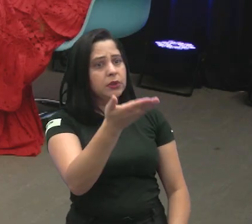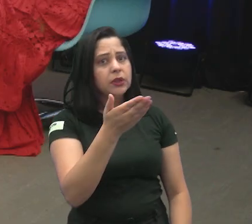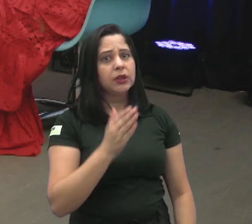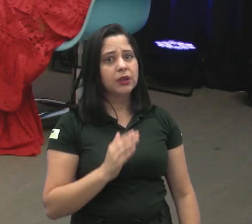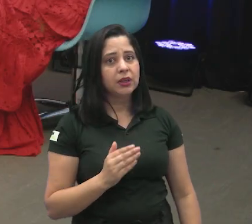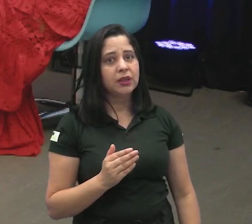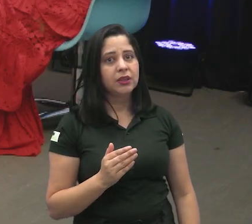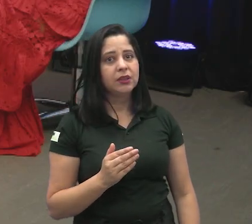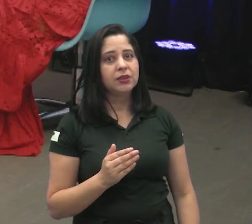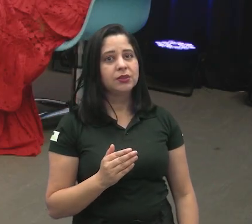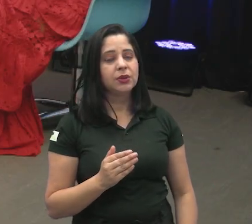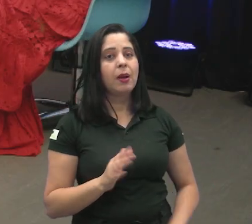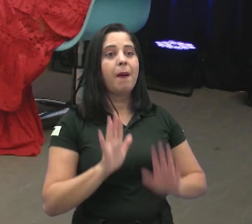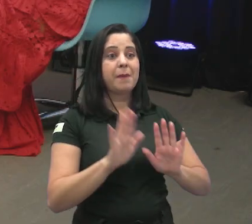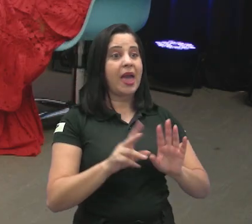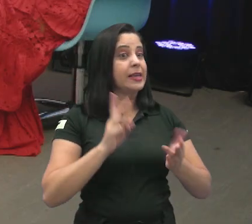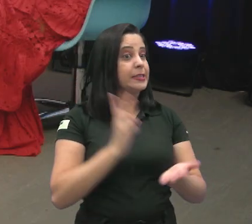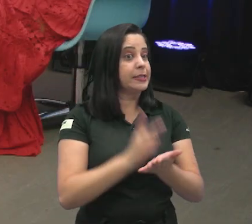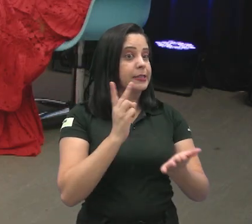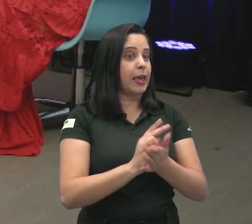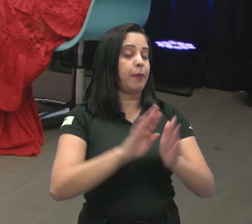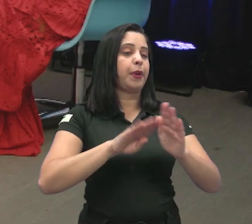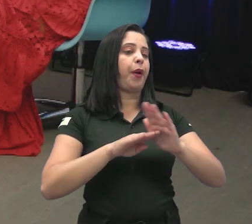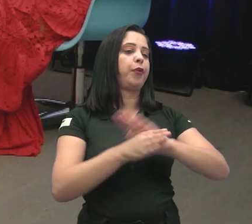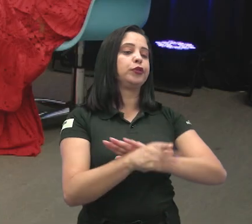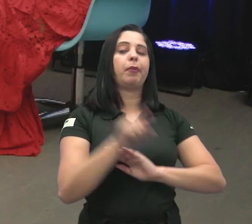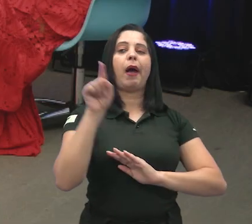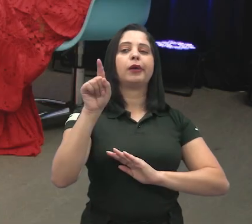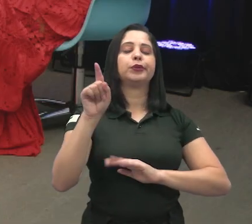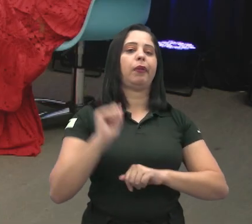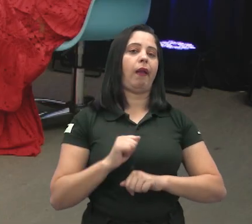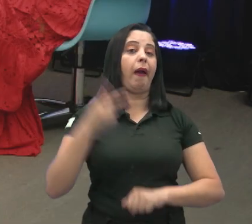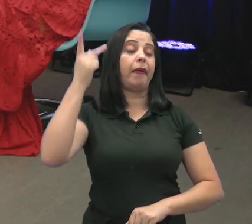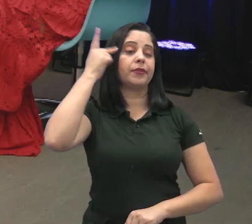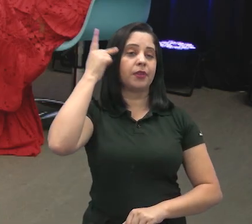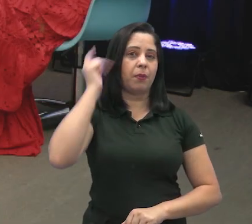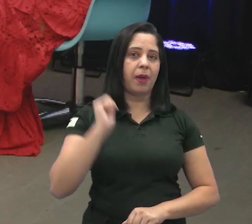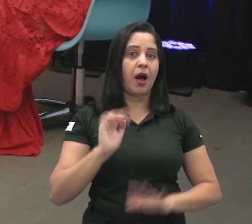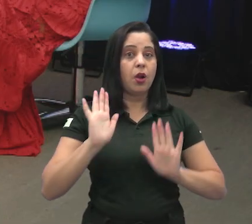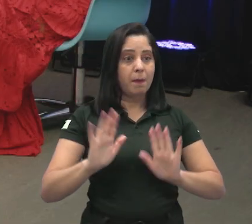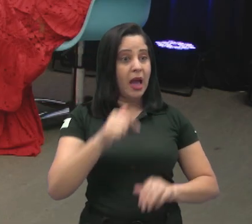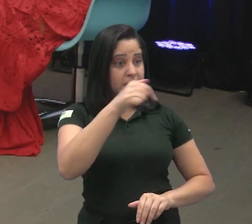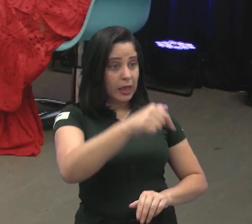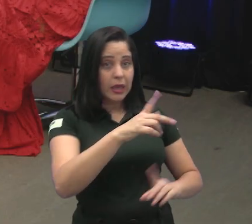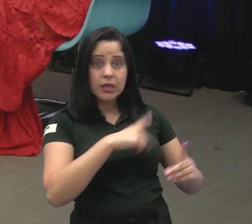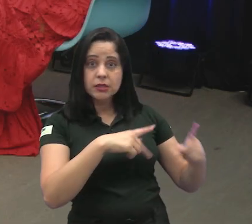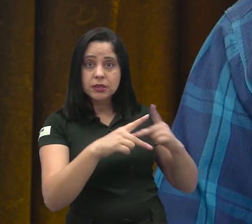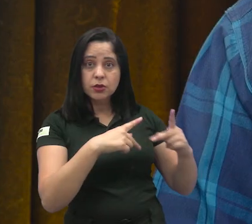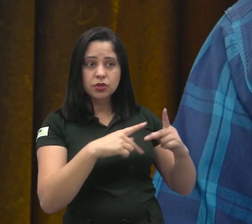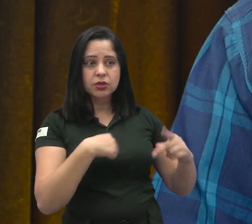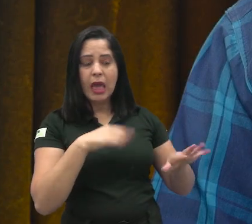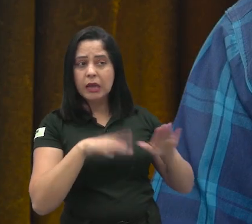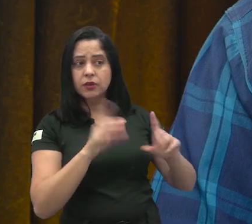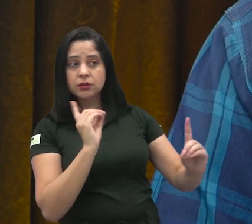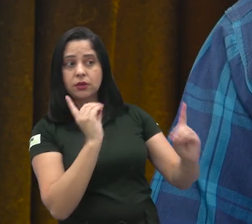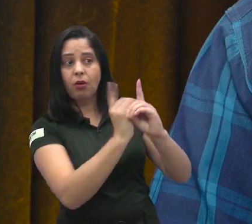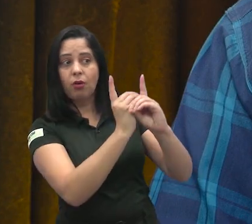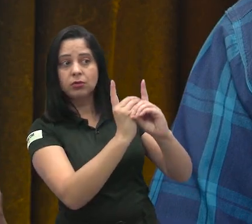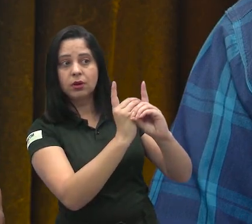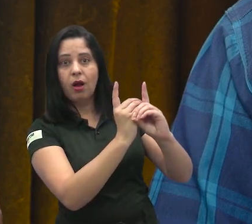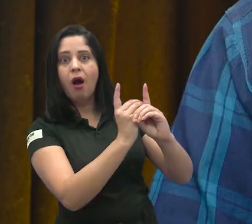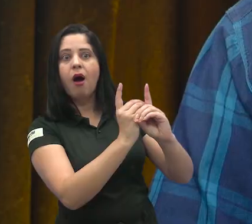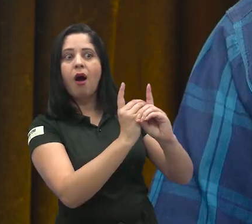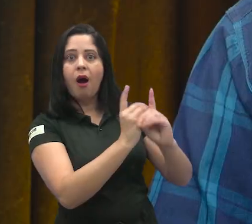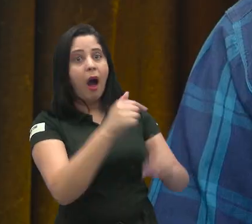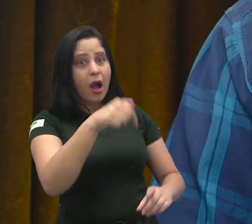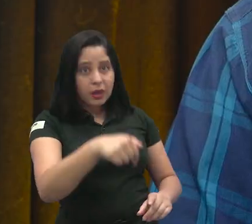sempre na capital. E aí, às vezes, a gente acaba encontrando pessoas aqui da nossa cidade que nos